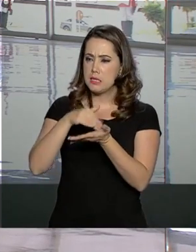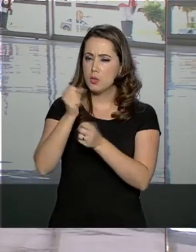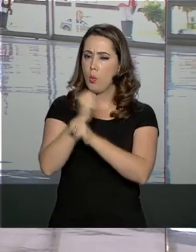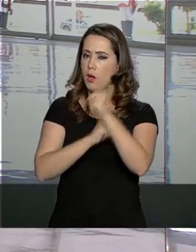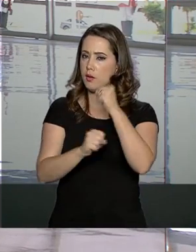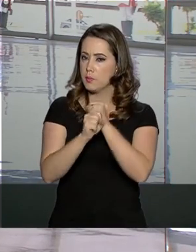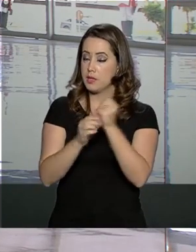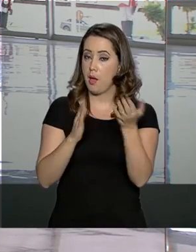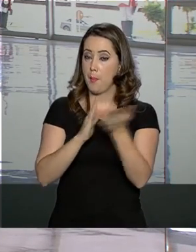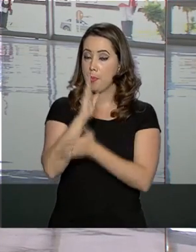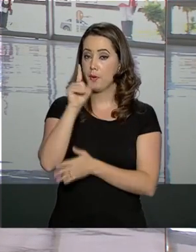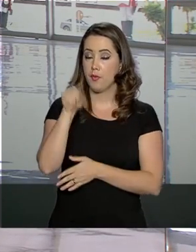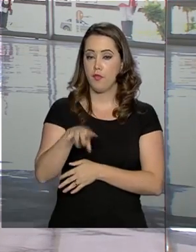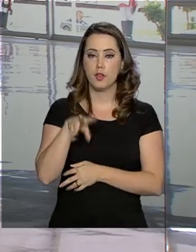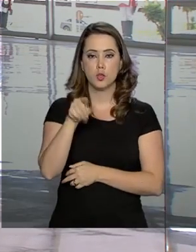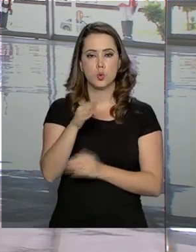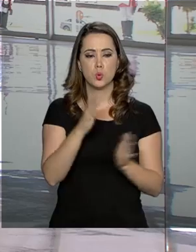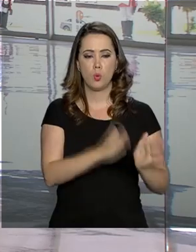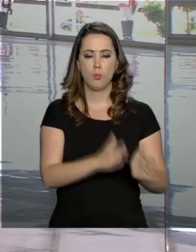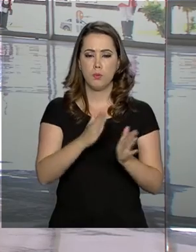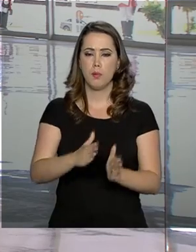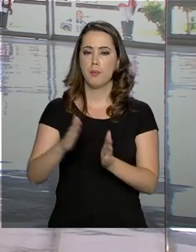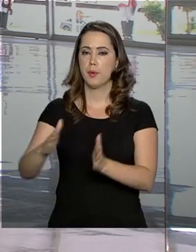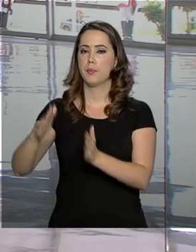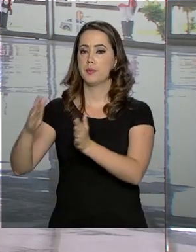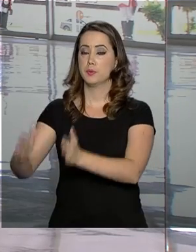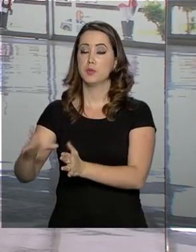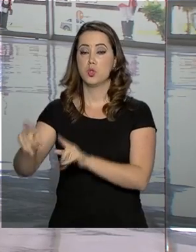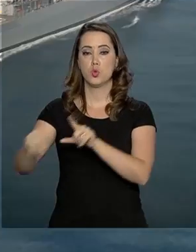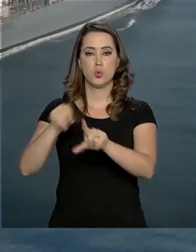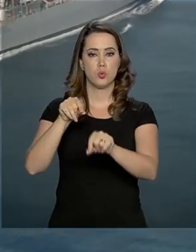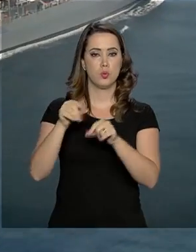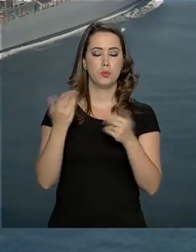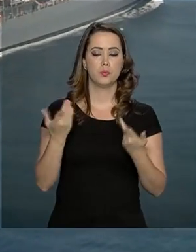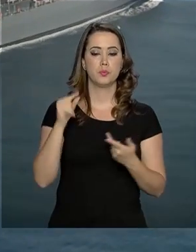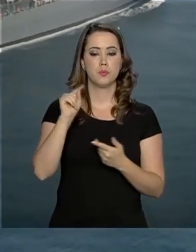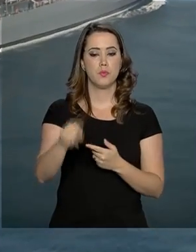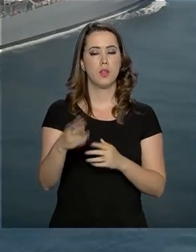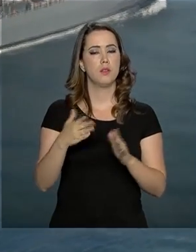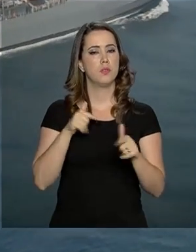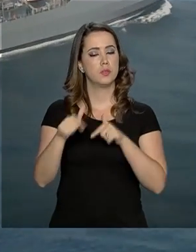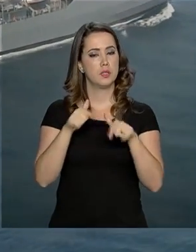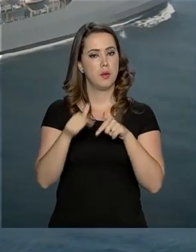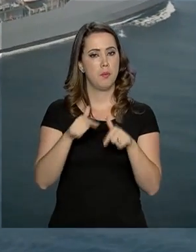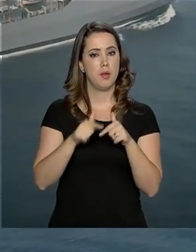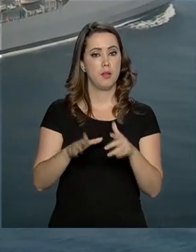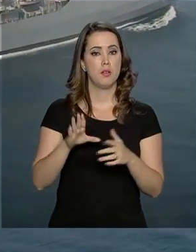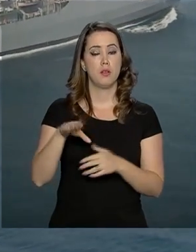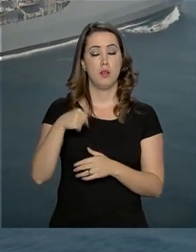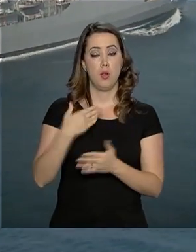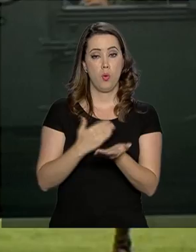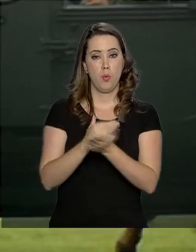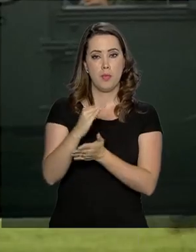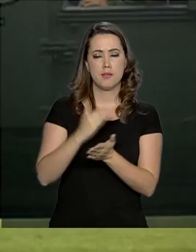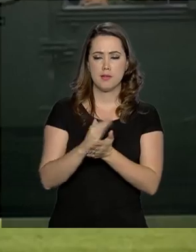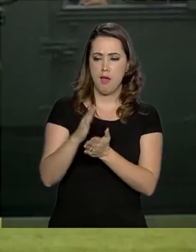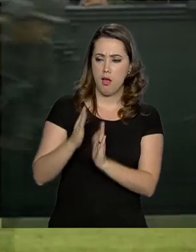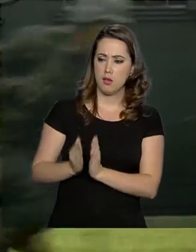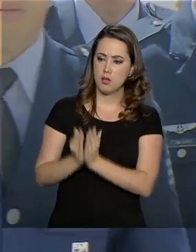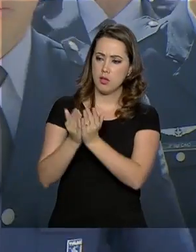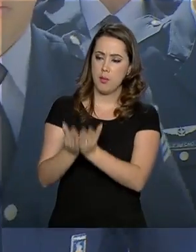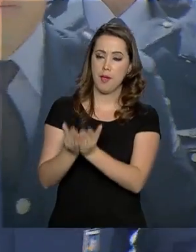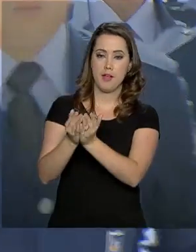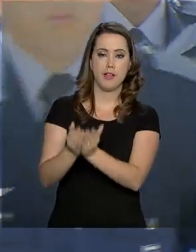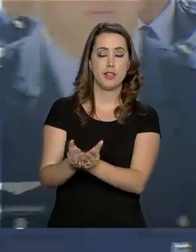e foram aprovados em todas as fases do processo seletivo. Eles vão desempenhar a função de recruta na Marinha, no